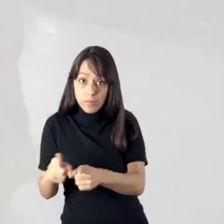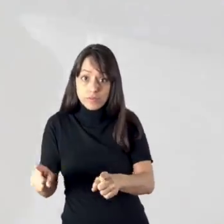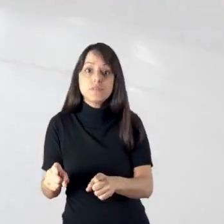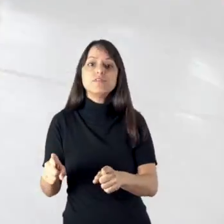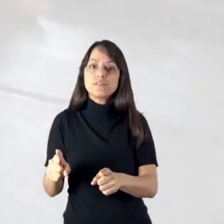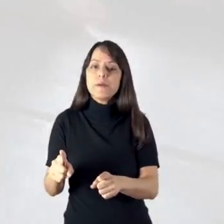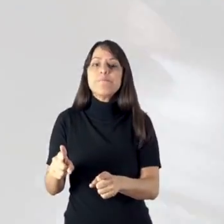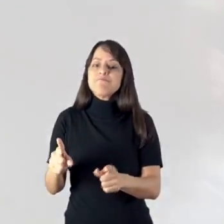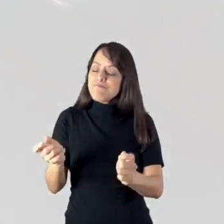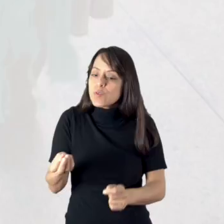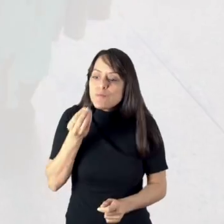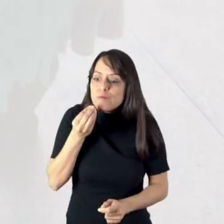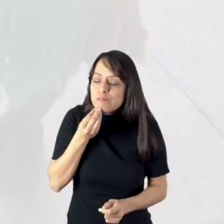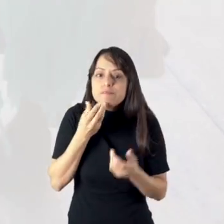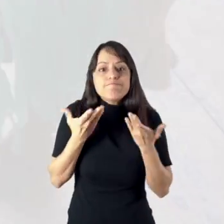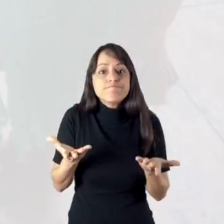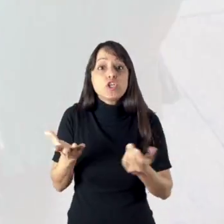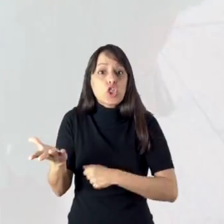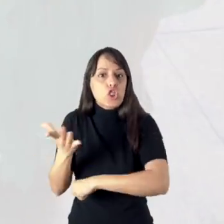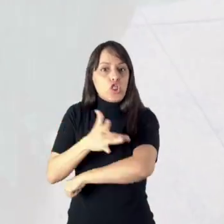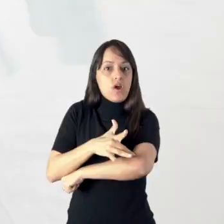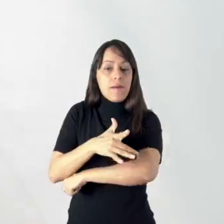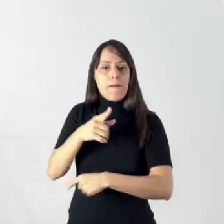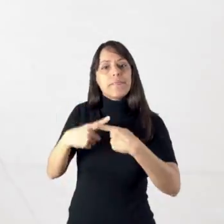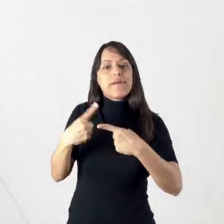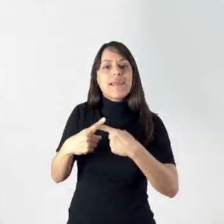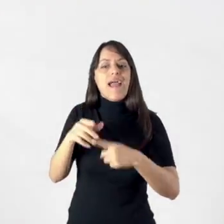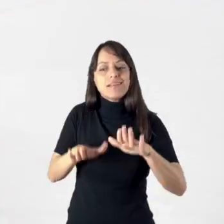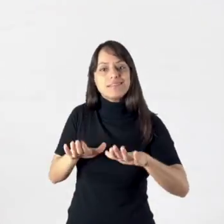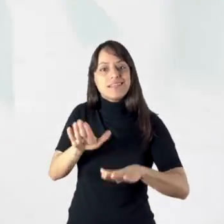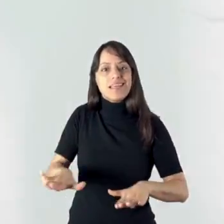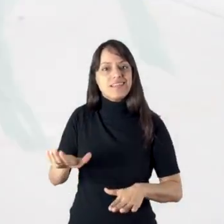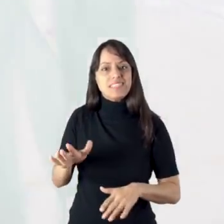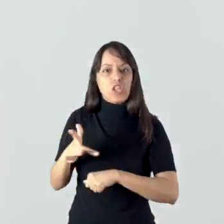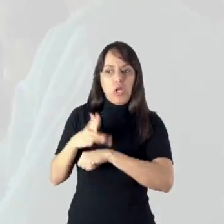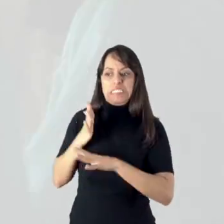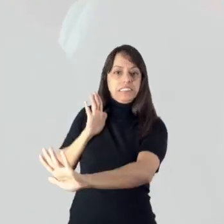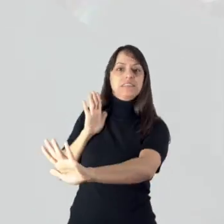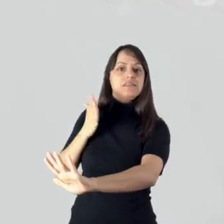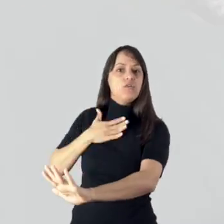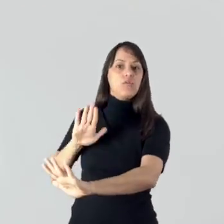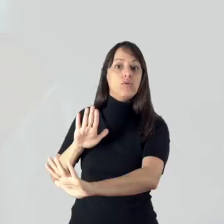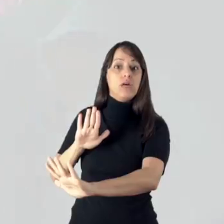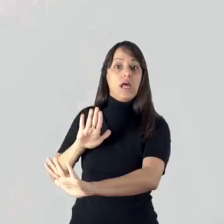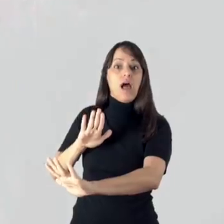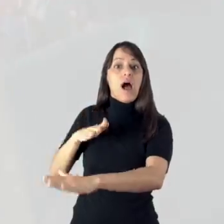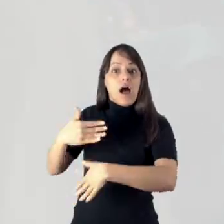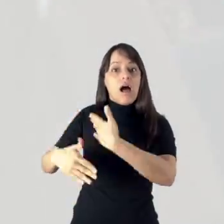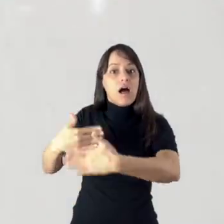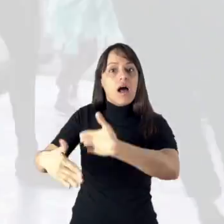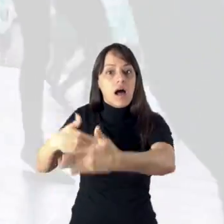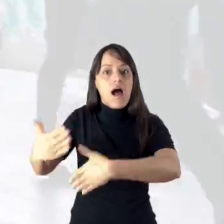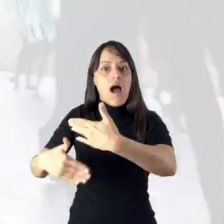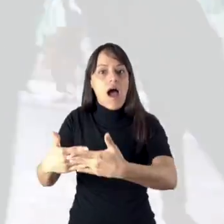ela nos dá a oportunidade até do toque. Porque tem algumas crianças que não deixaram ser tocadas de maneira